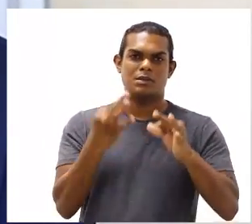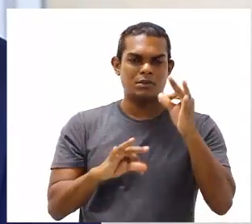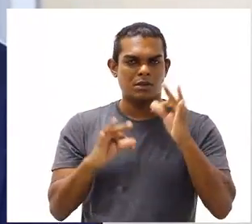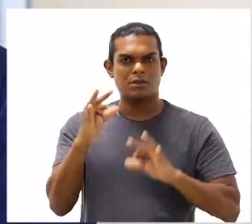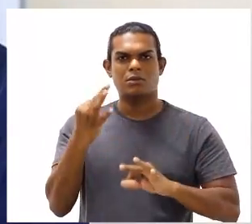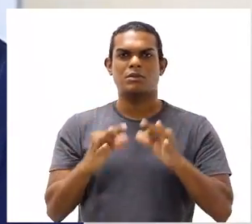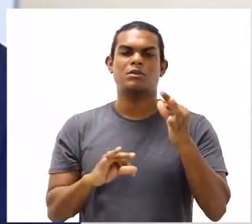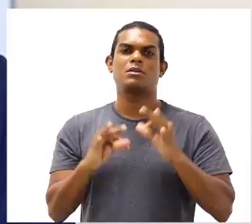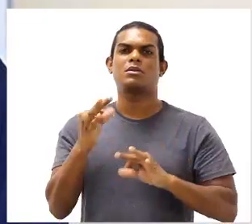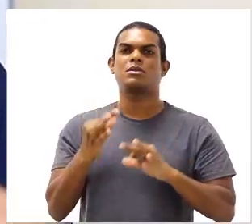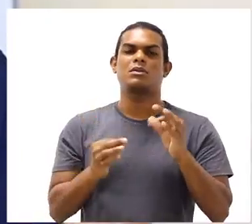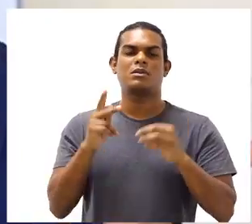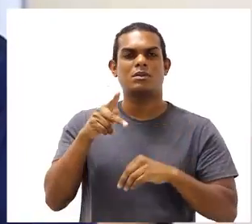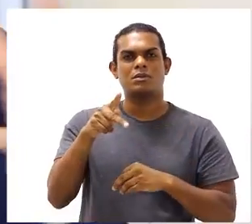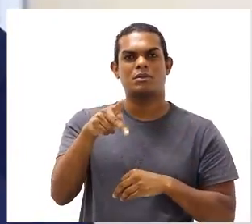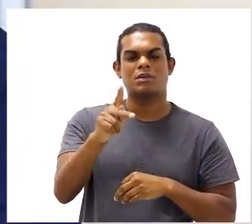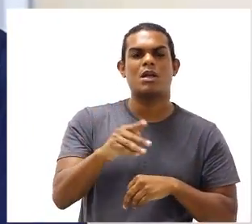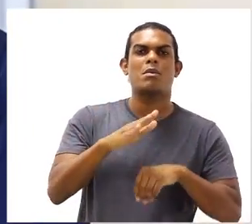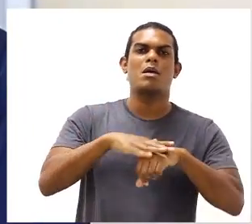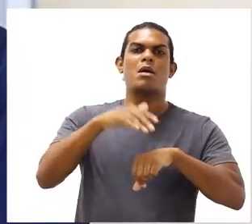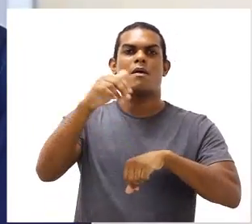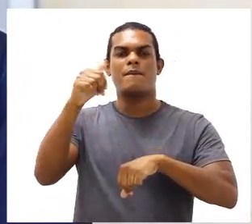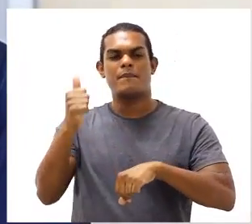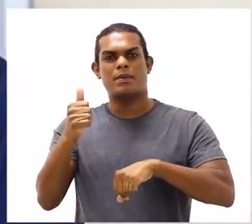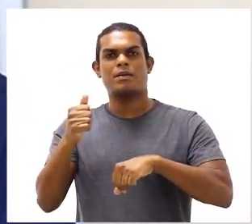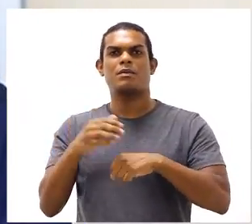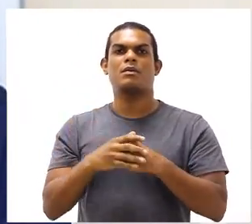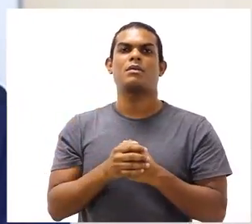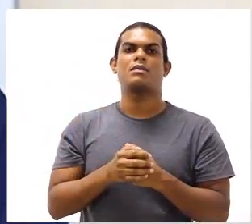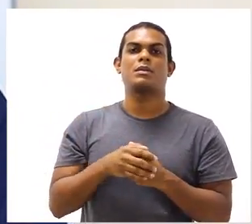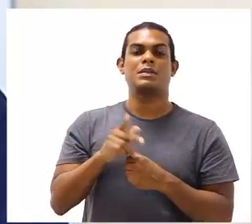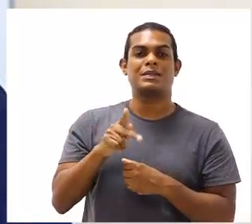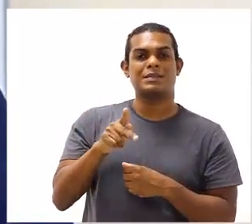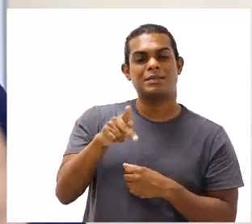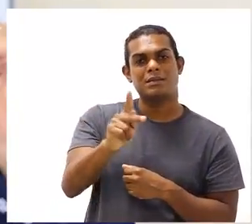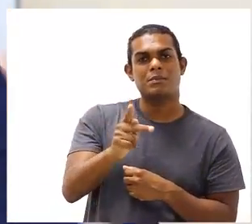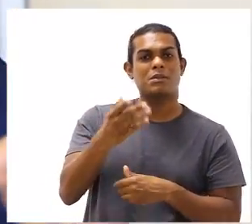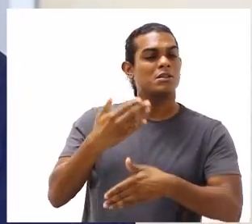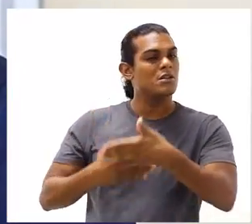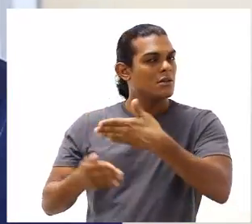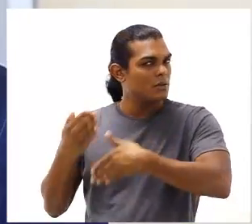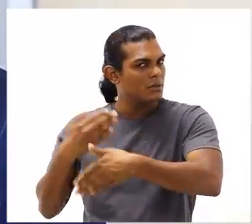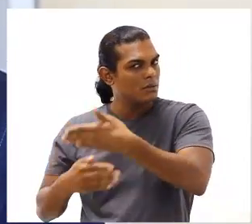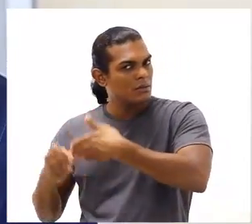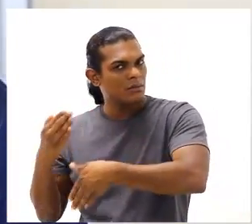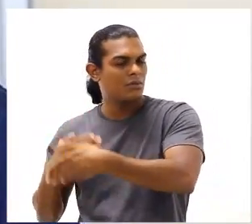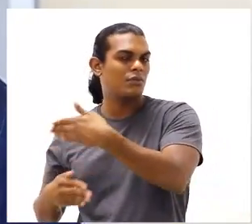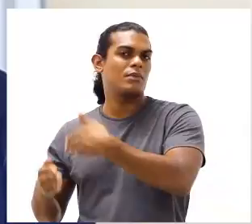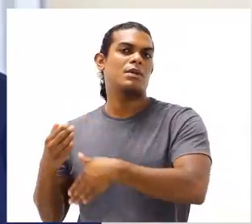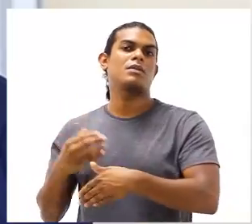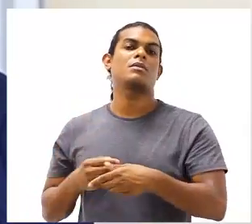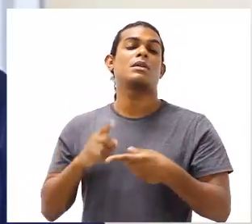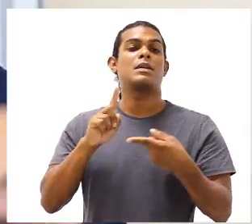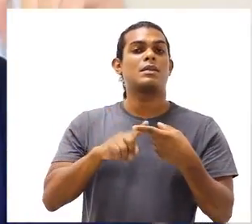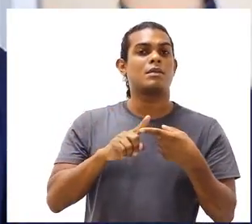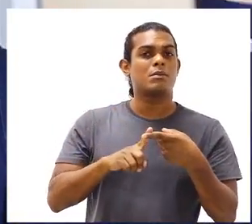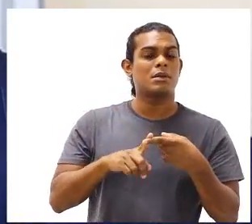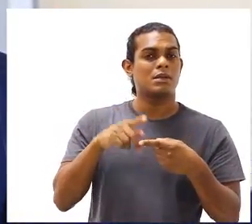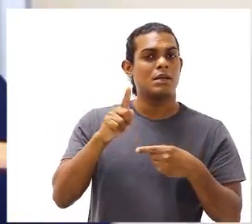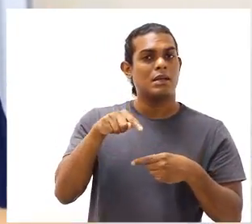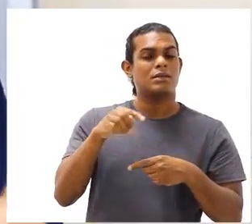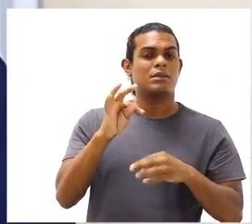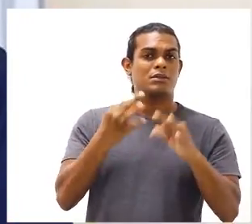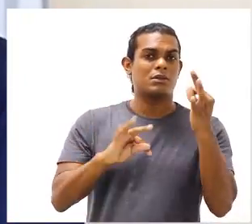mais convergentes, ou seja, integradas. Você tem um sistema, a rede tem a ver com o portal, redes sociais,